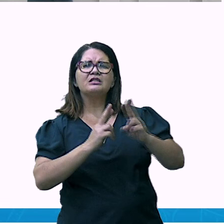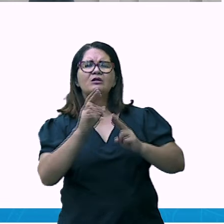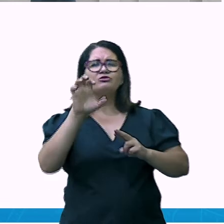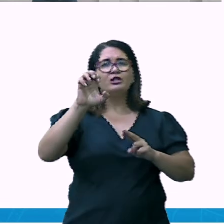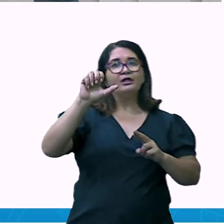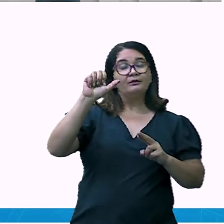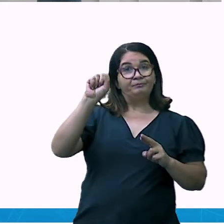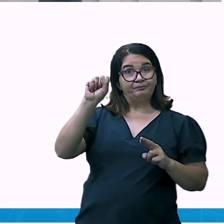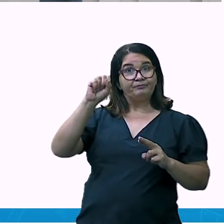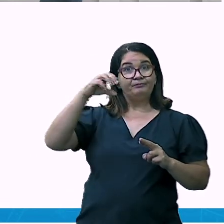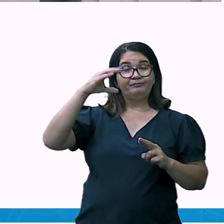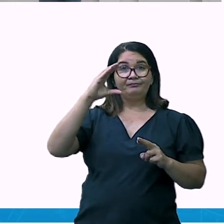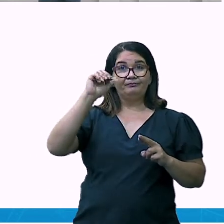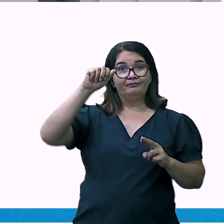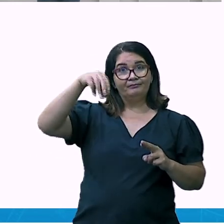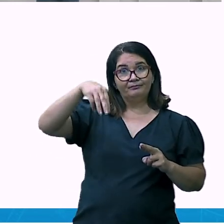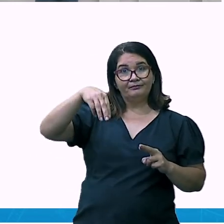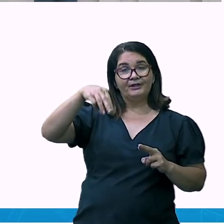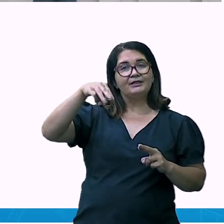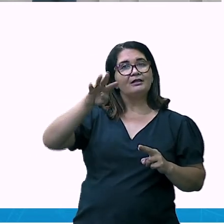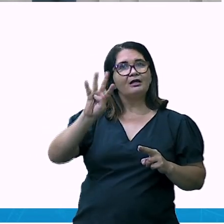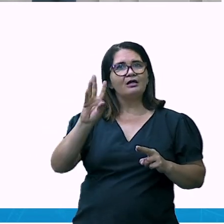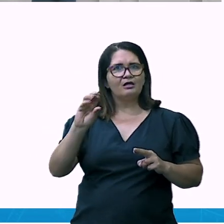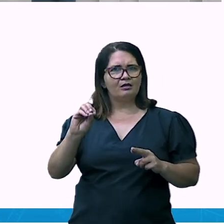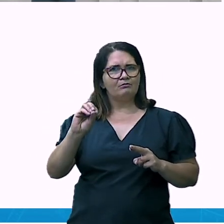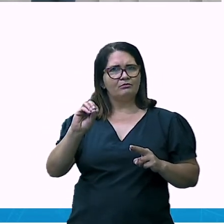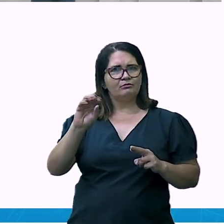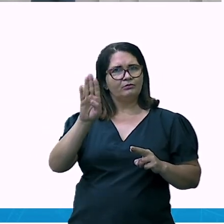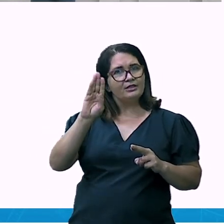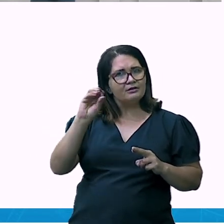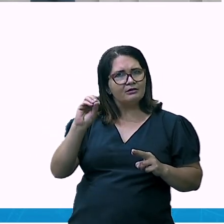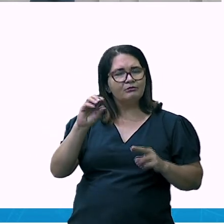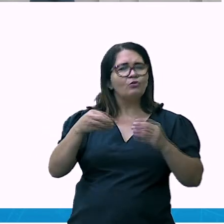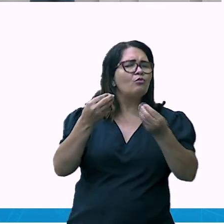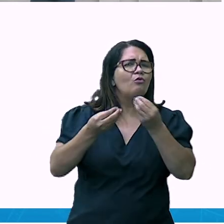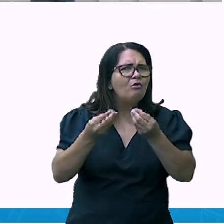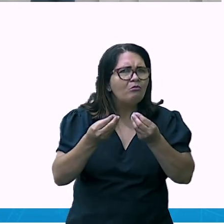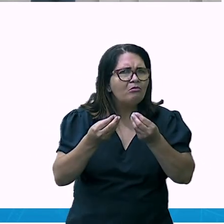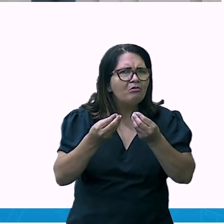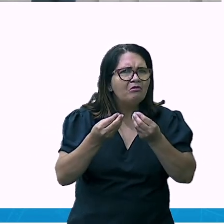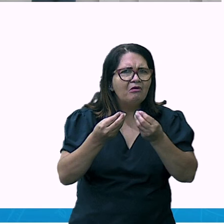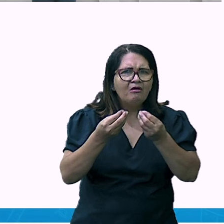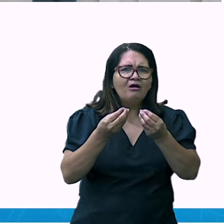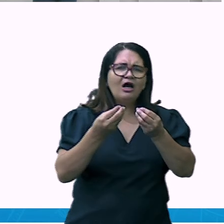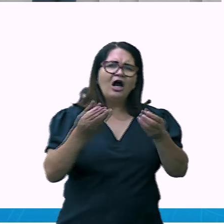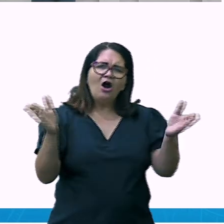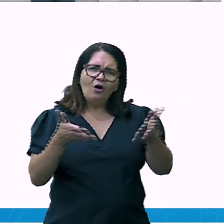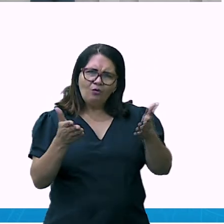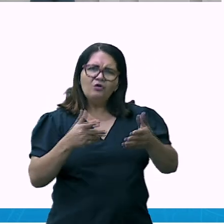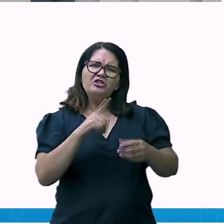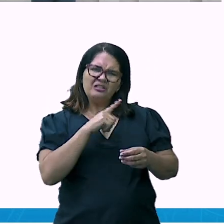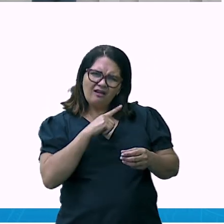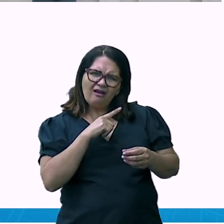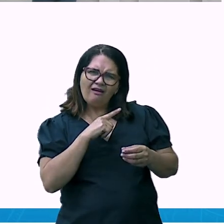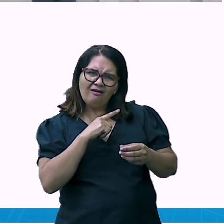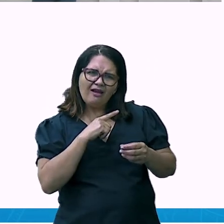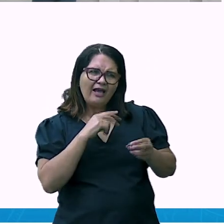escambo? Como ele era feito? Nos dias atuais, nós temos algum modelo de escambo? Existe